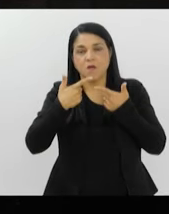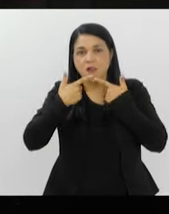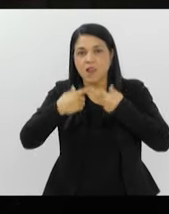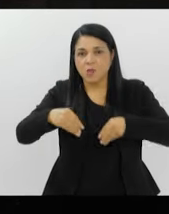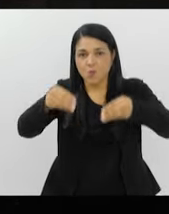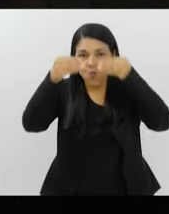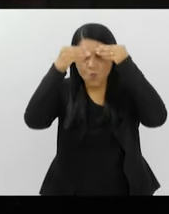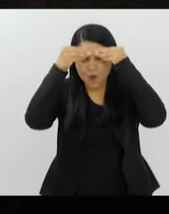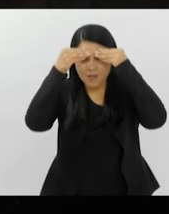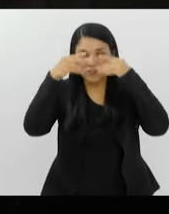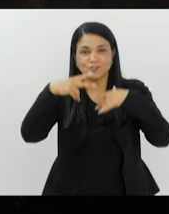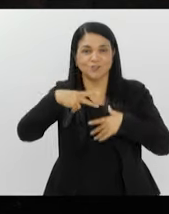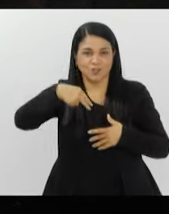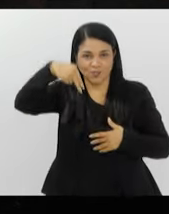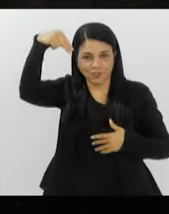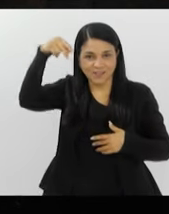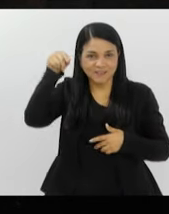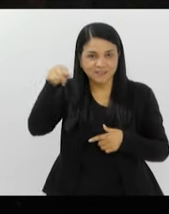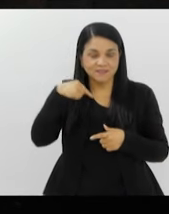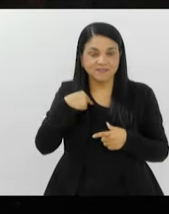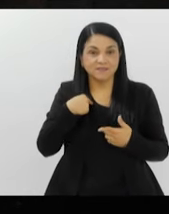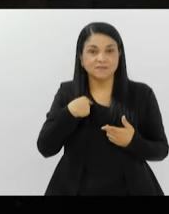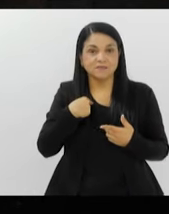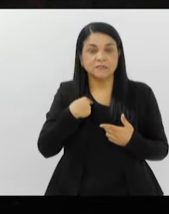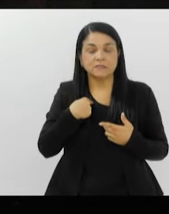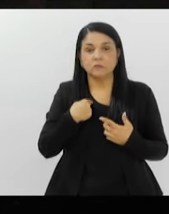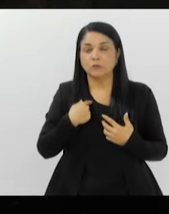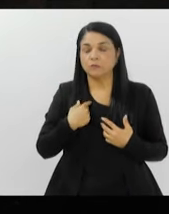do Nordeste estamos